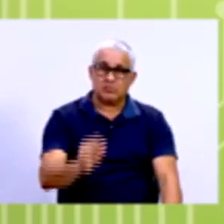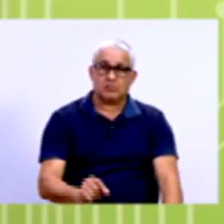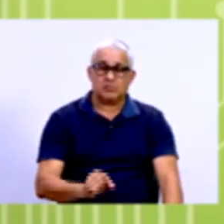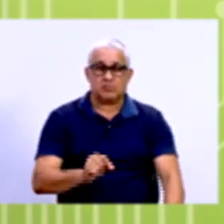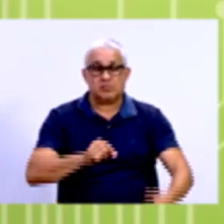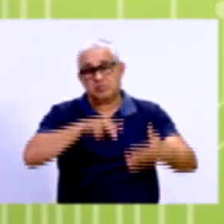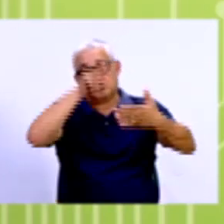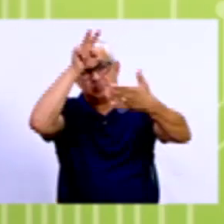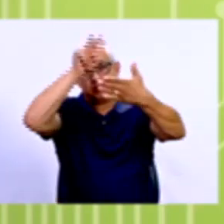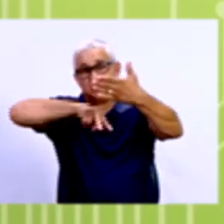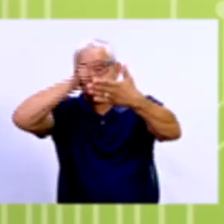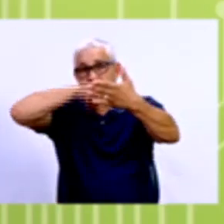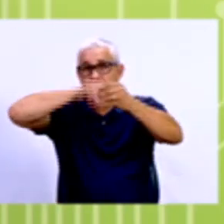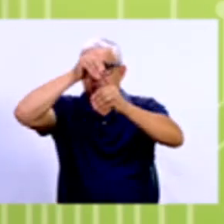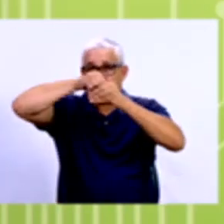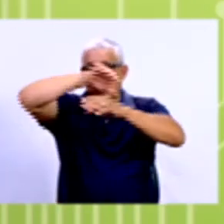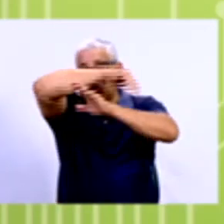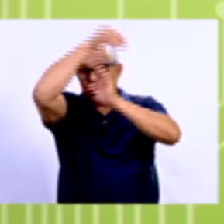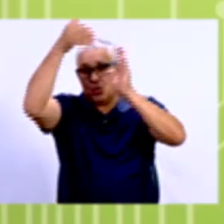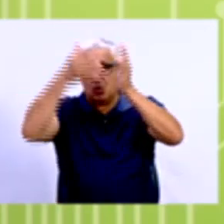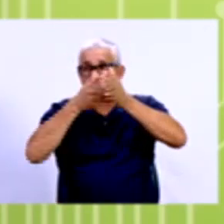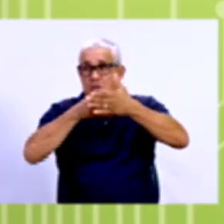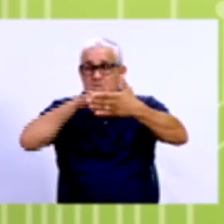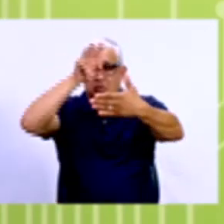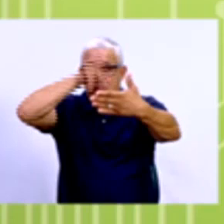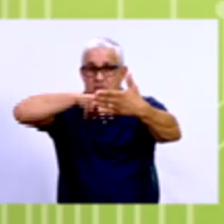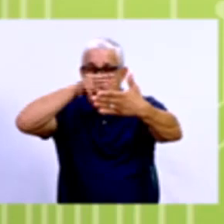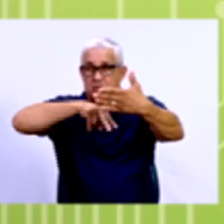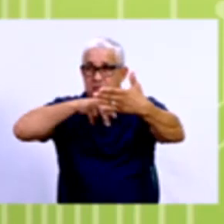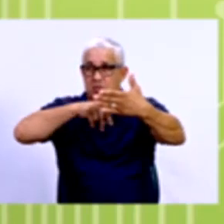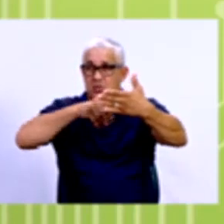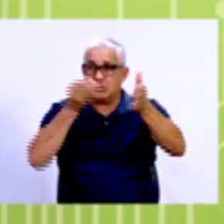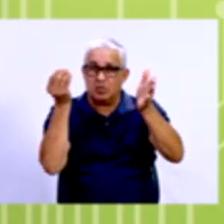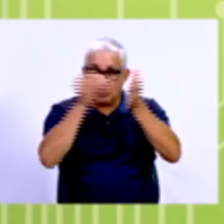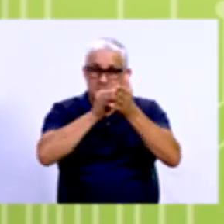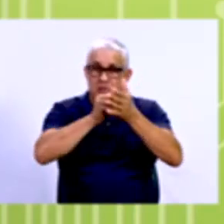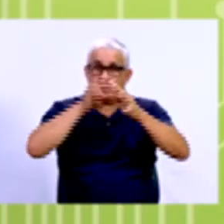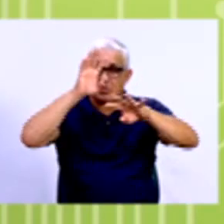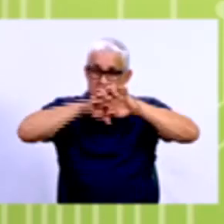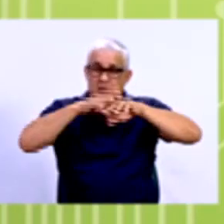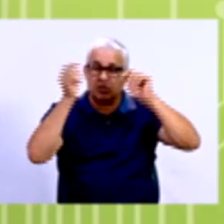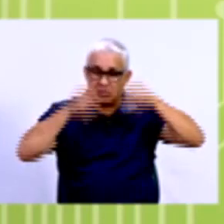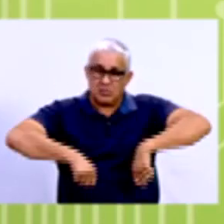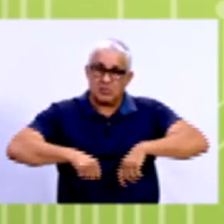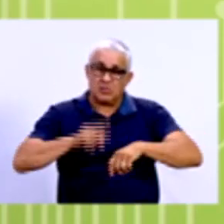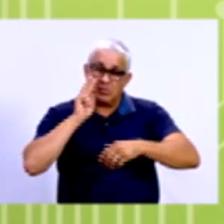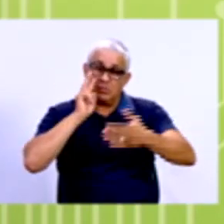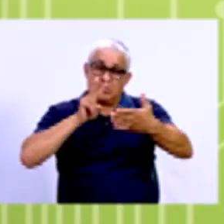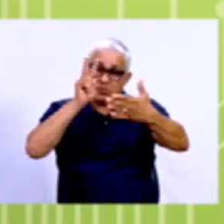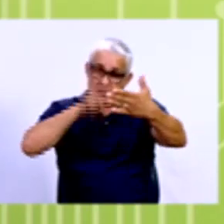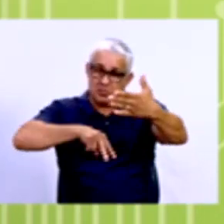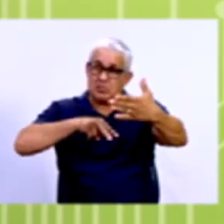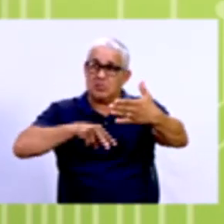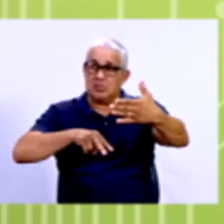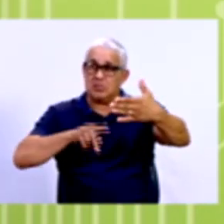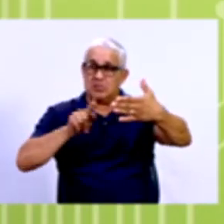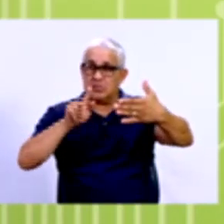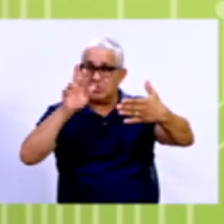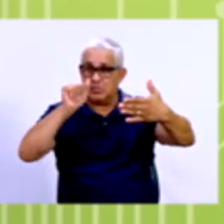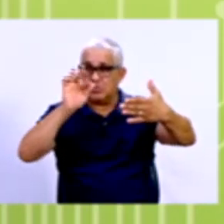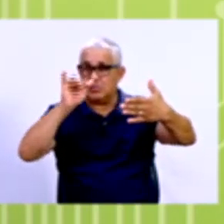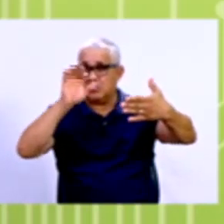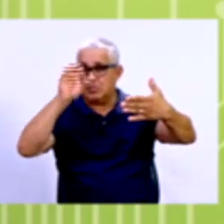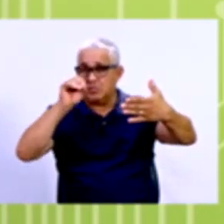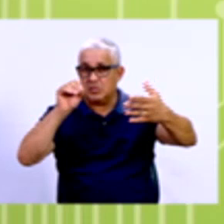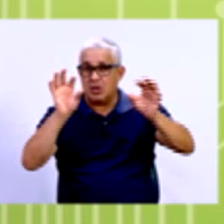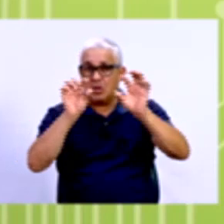ler tudo que tá escrito na tabela, a gente consegue ler dentro de um gráfico, né? Desde que ele esteja com a legenda certinho,